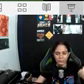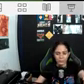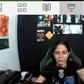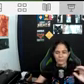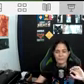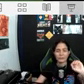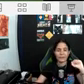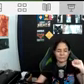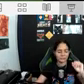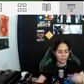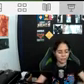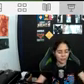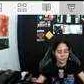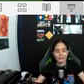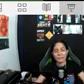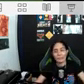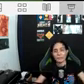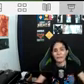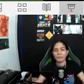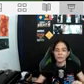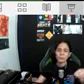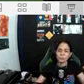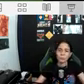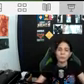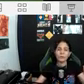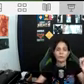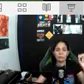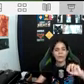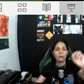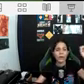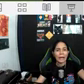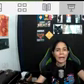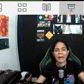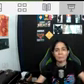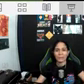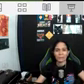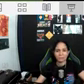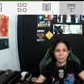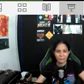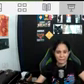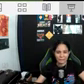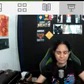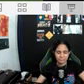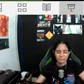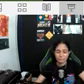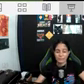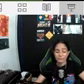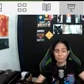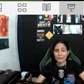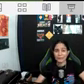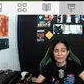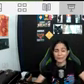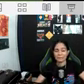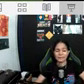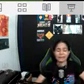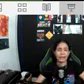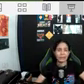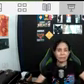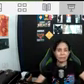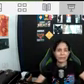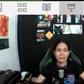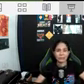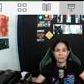vai evoluindo desta forma. E aí, no outro grupo, eu pego, aplico a pomada para saber